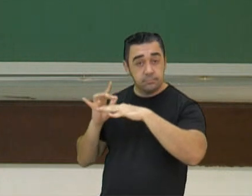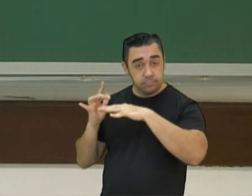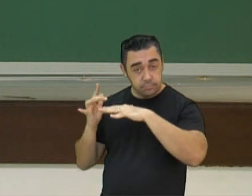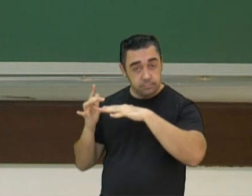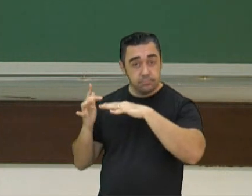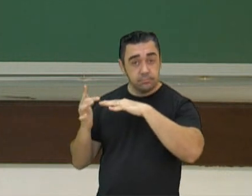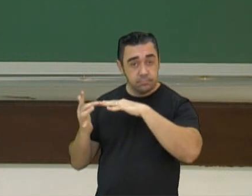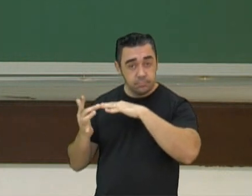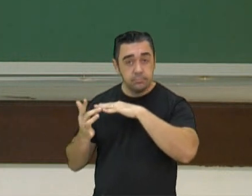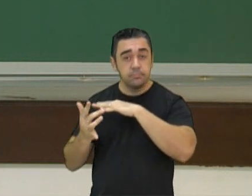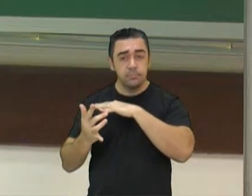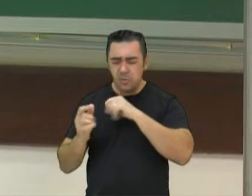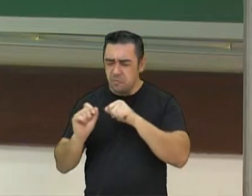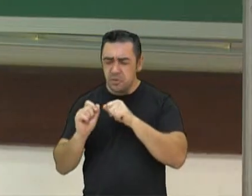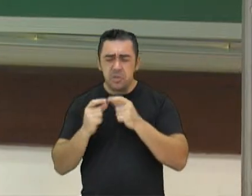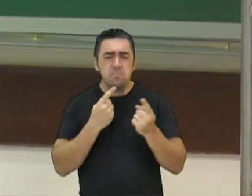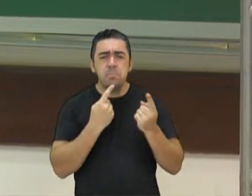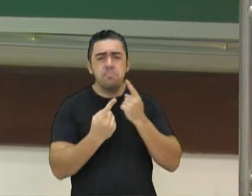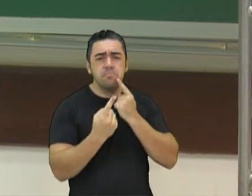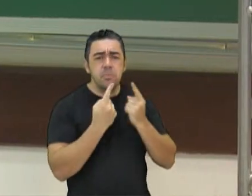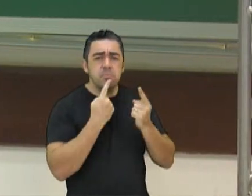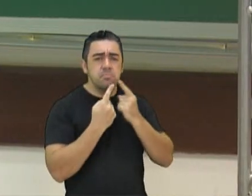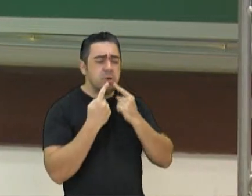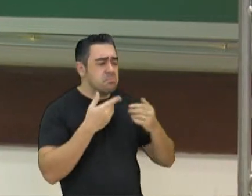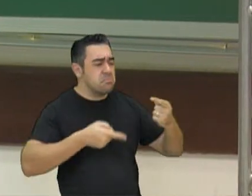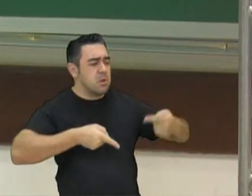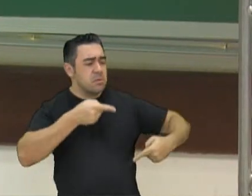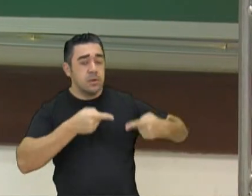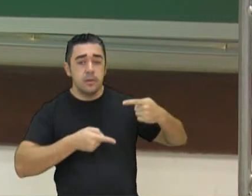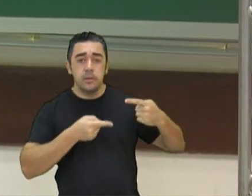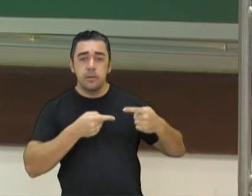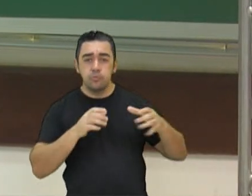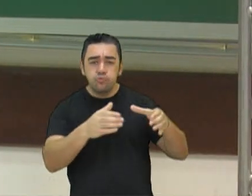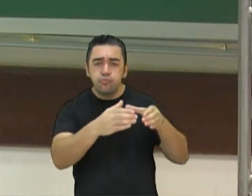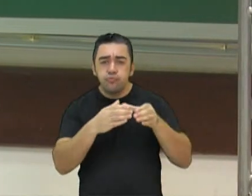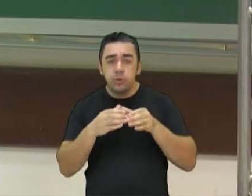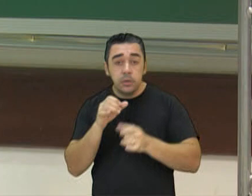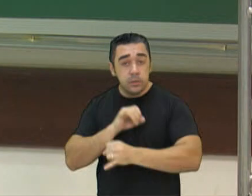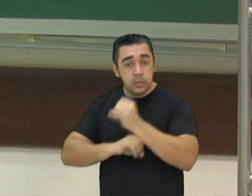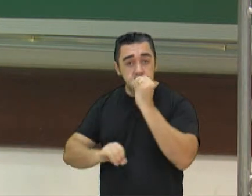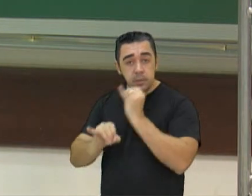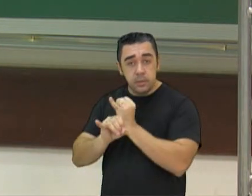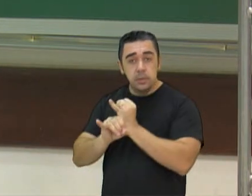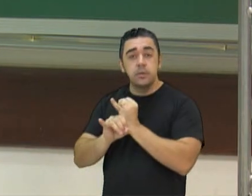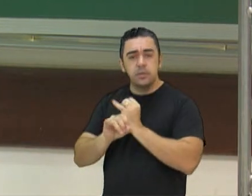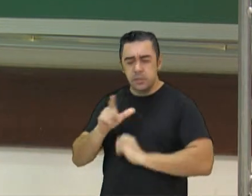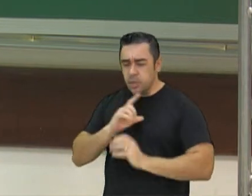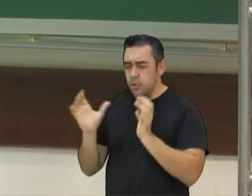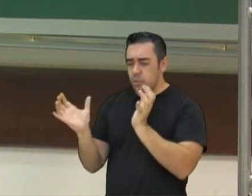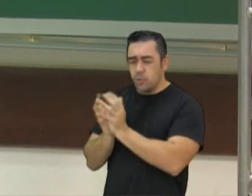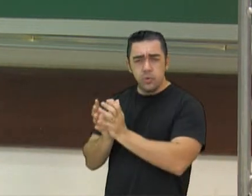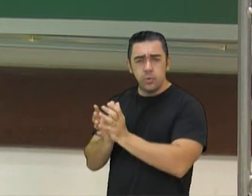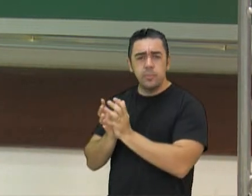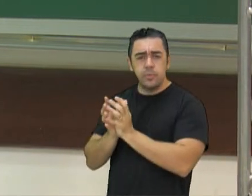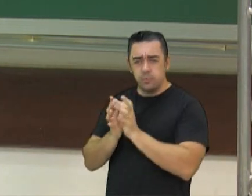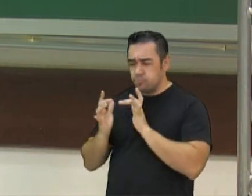rede, promover um debate, juntar via internet um grupo de tietes de